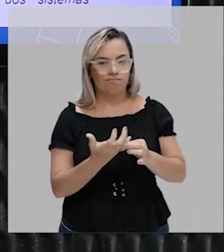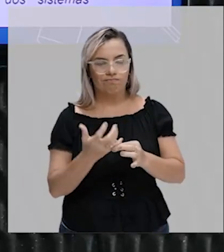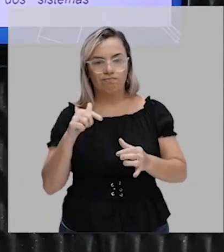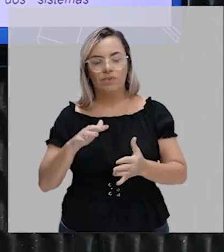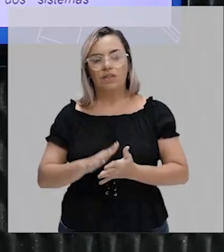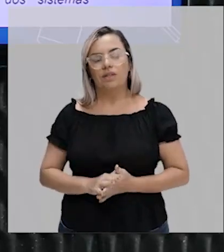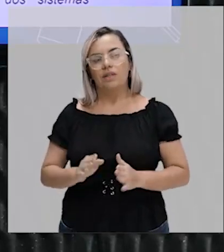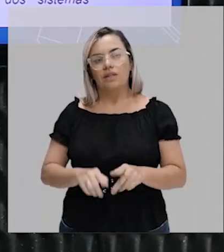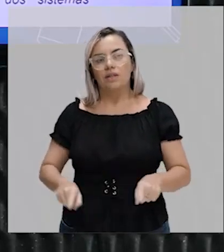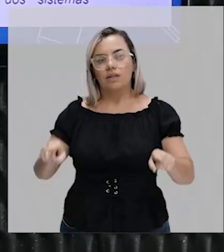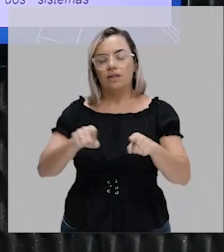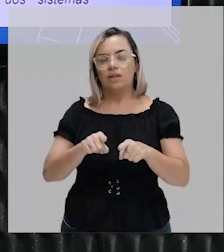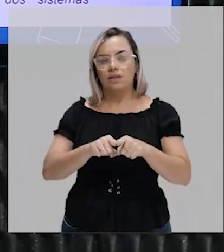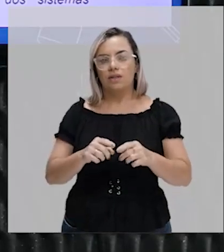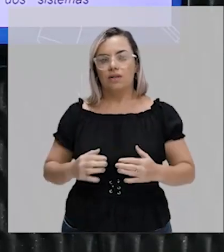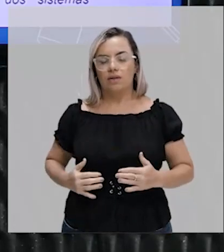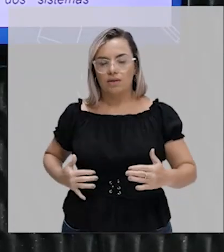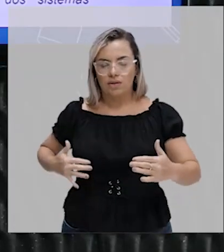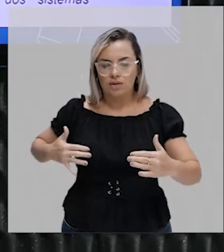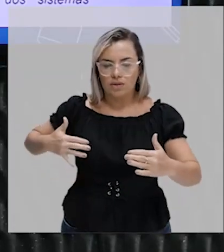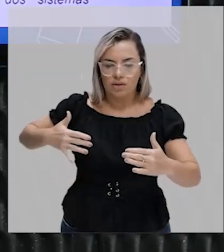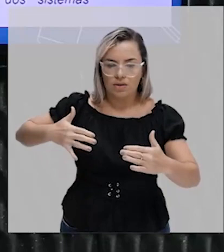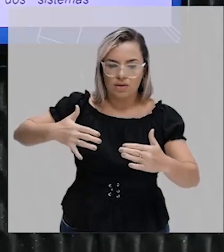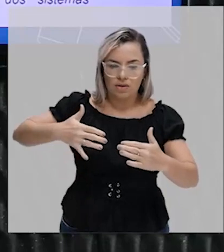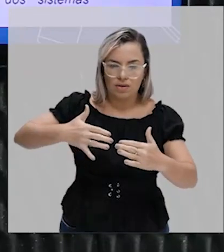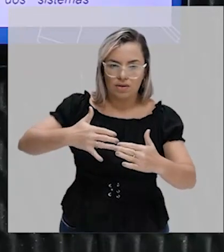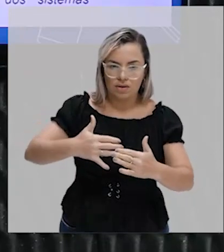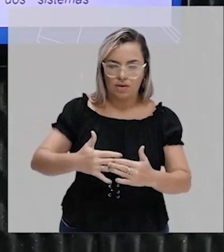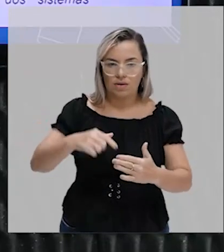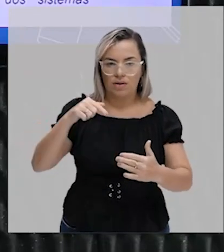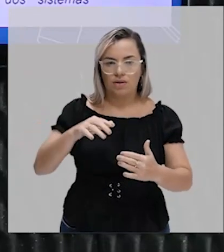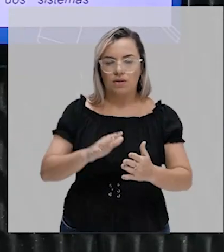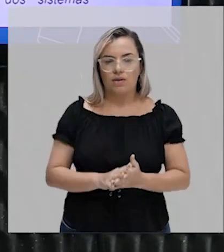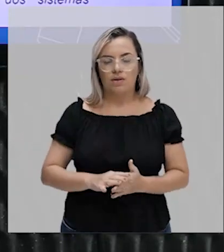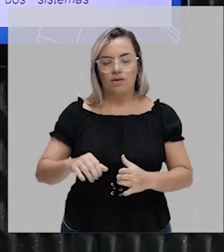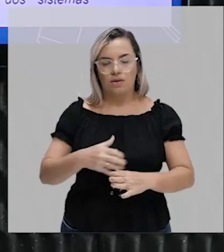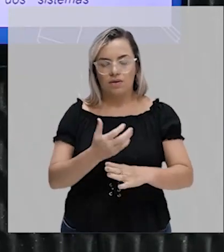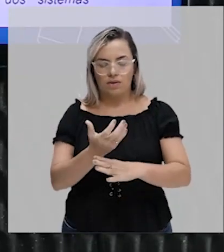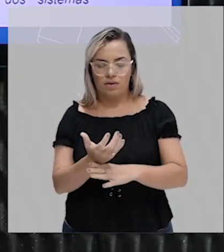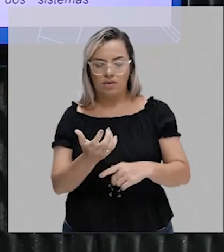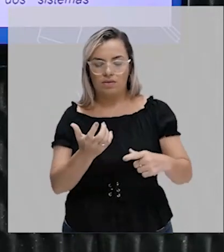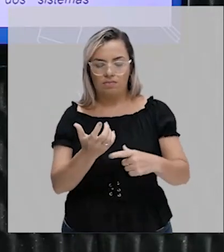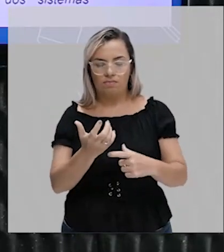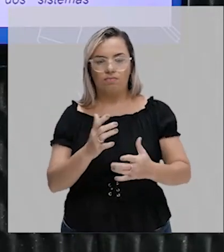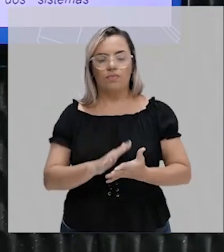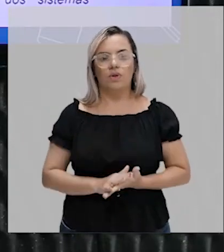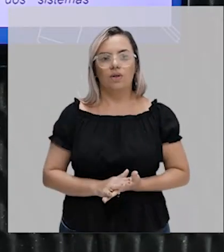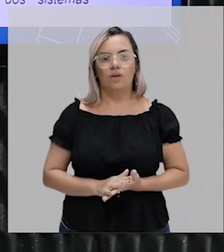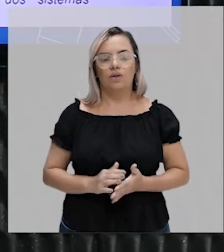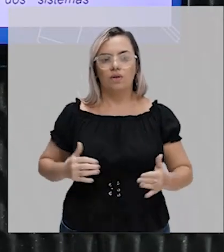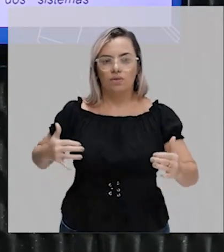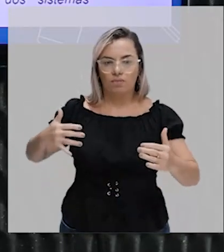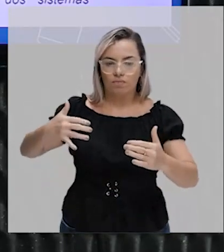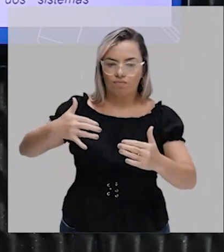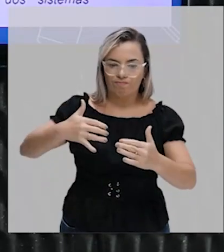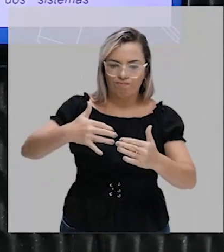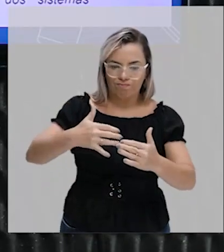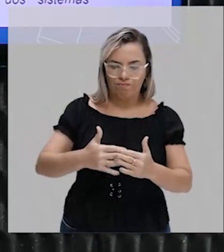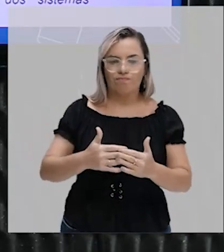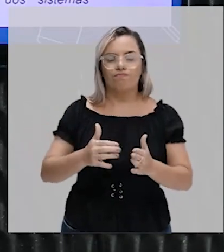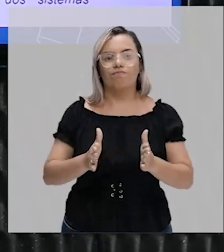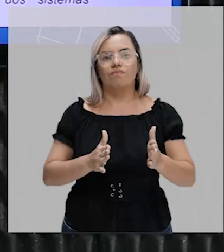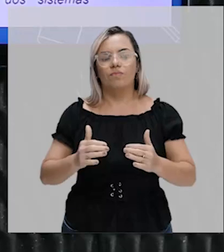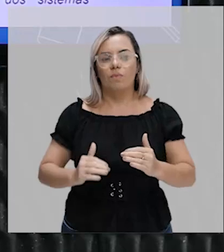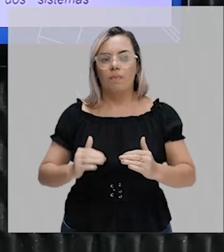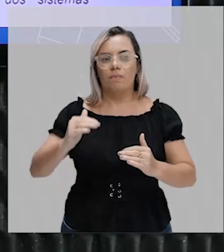de durabilidade em relação a estragar depois que você colhe, né? O alimento transgênico ele tem esse maior tempo, ou seja, tu consegue produzir mais, esse alimento ele fica